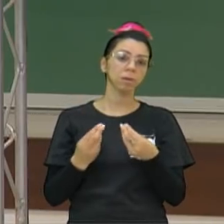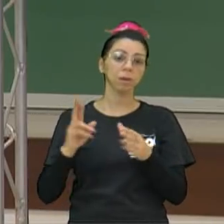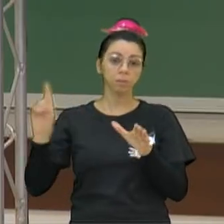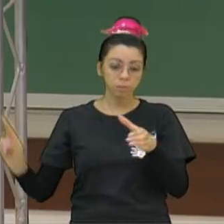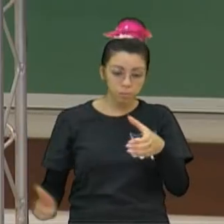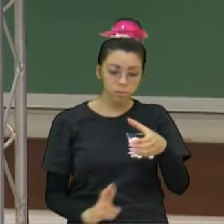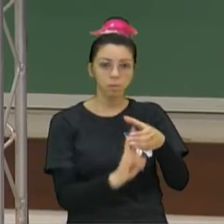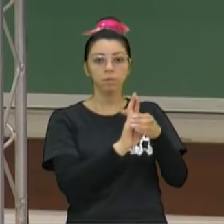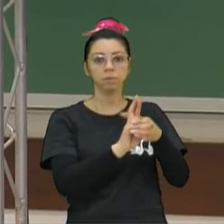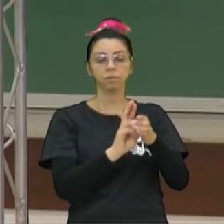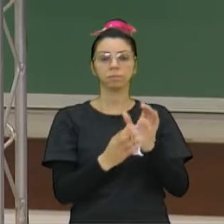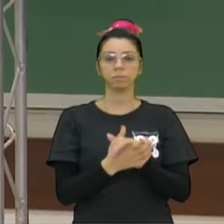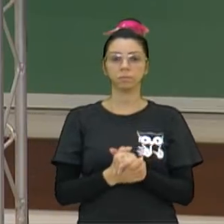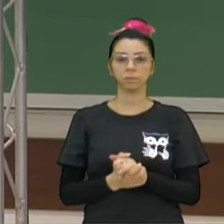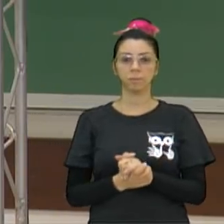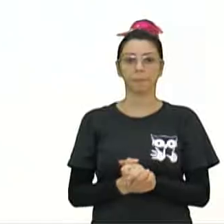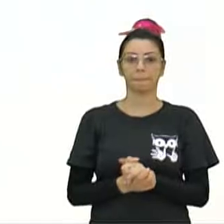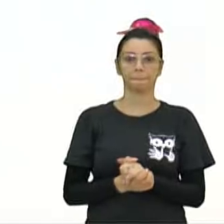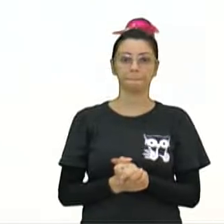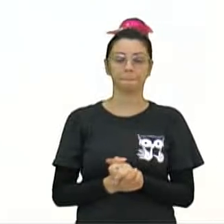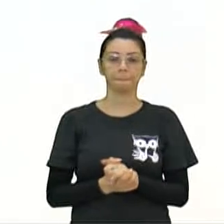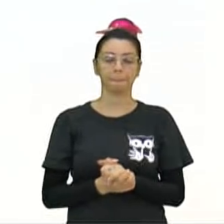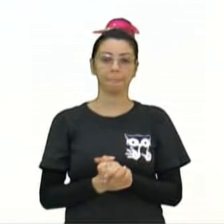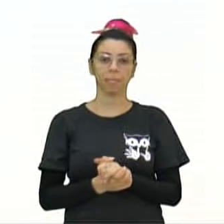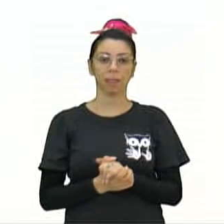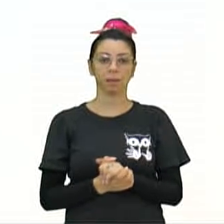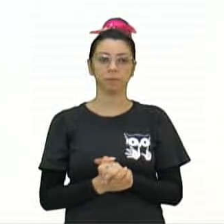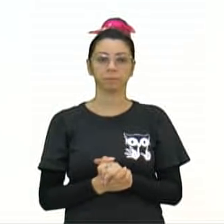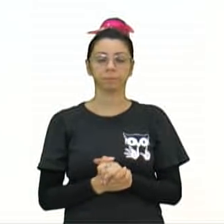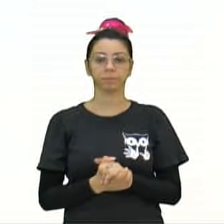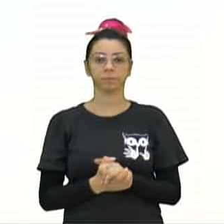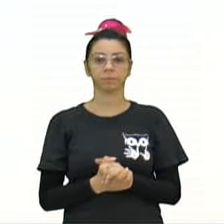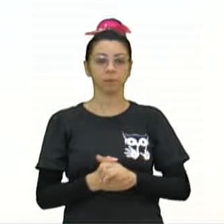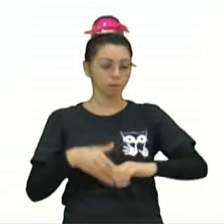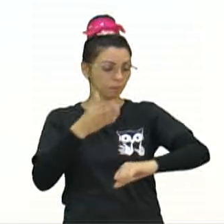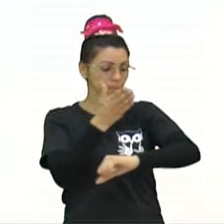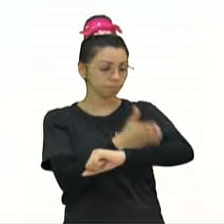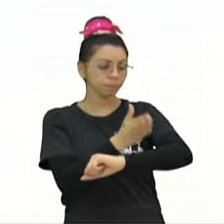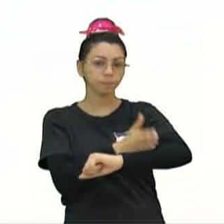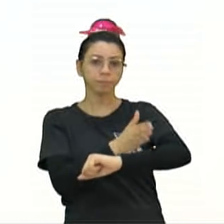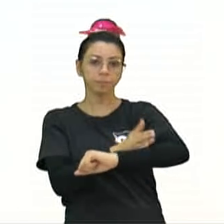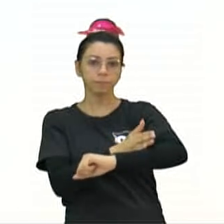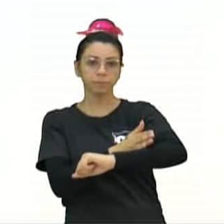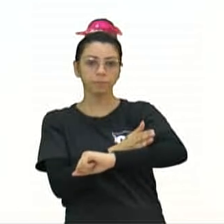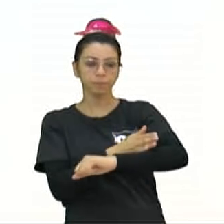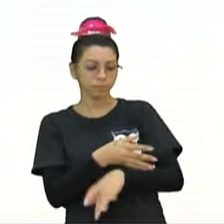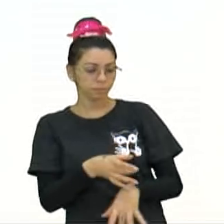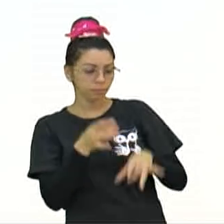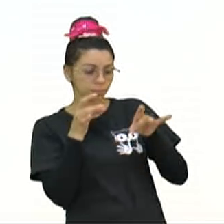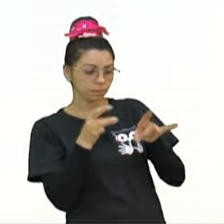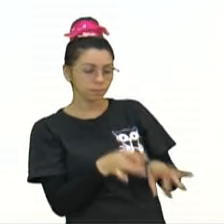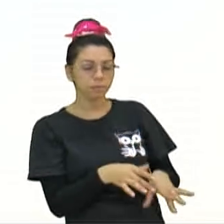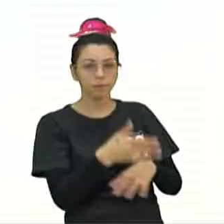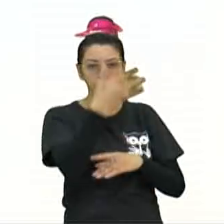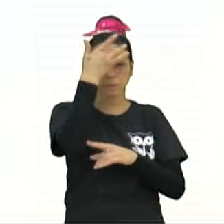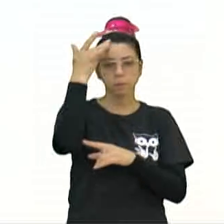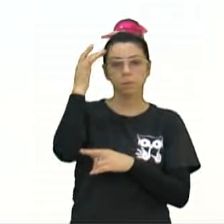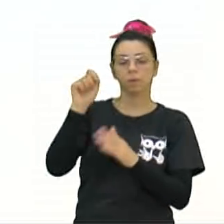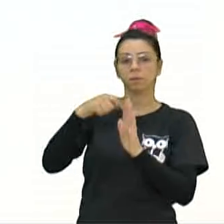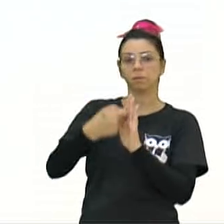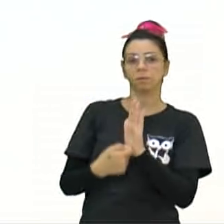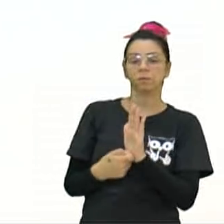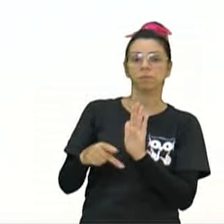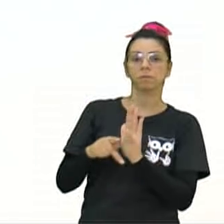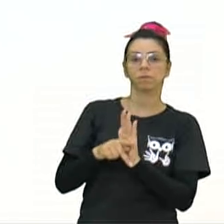Renascimento, pessoal. Vamos ler aqui comigo. Abandonados durante a Idade Média, os textos dos pensadores greco-romanos